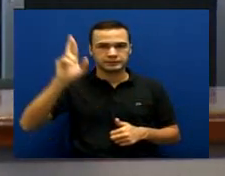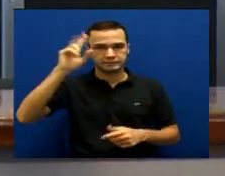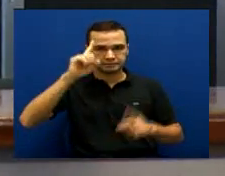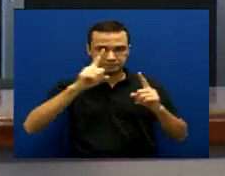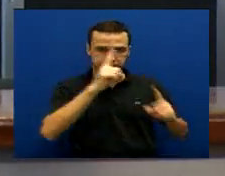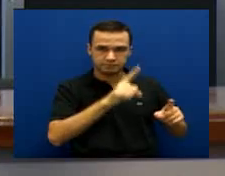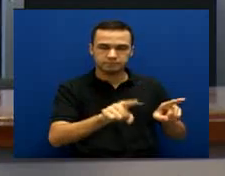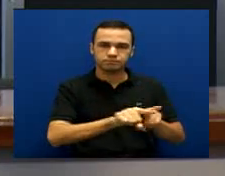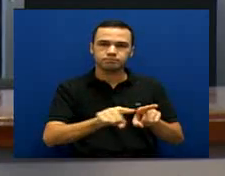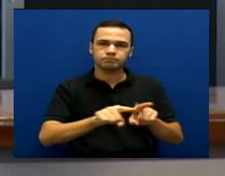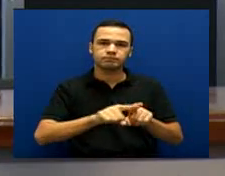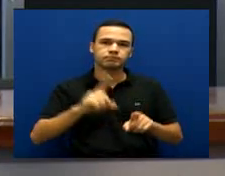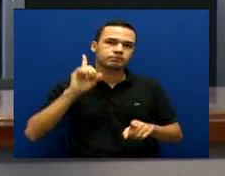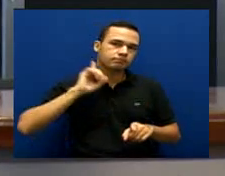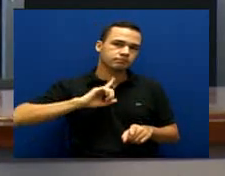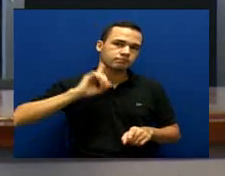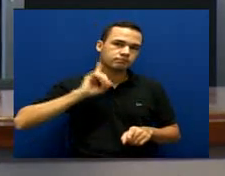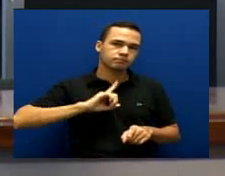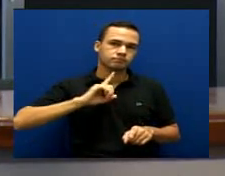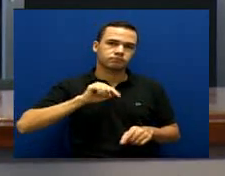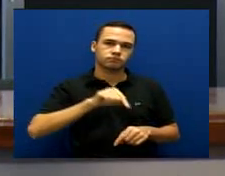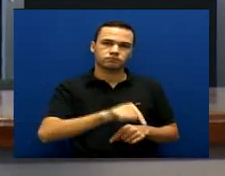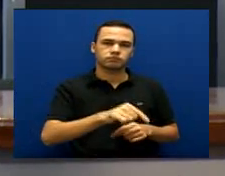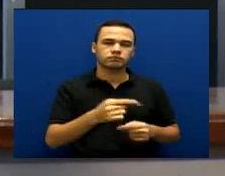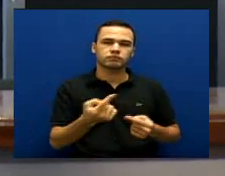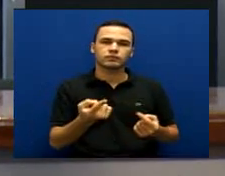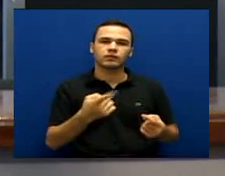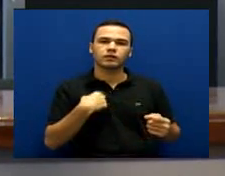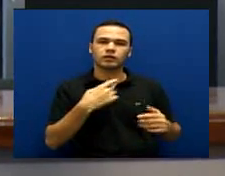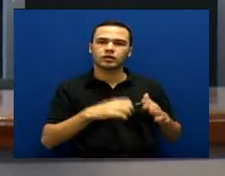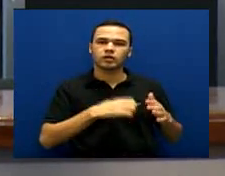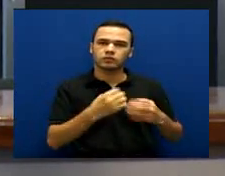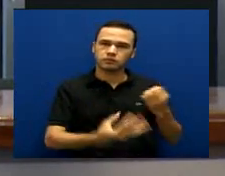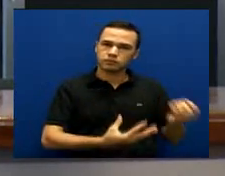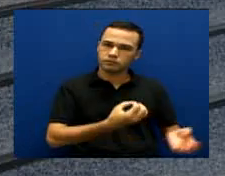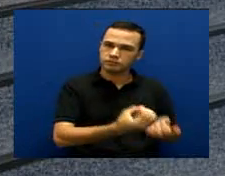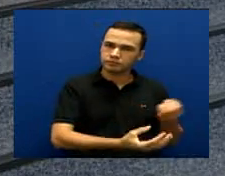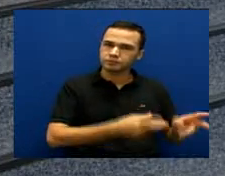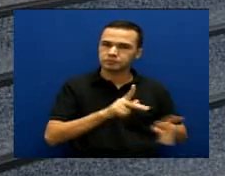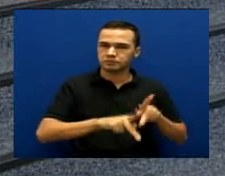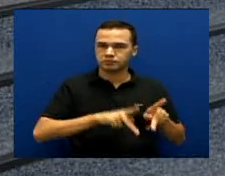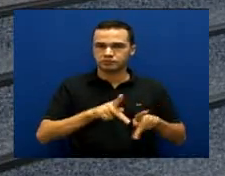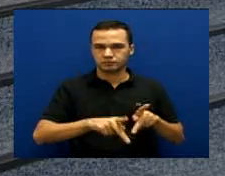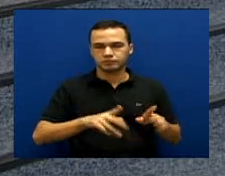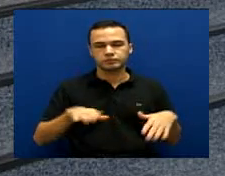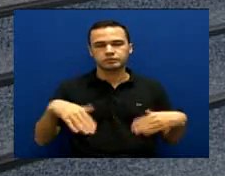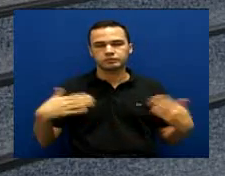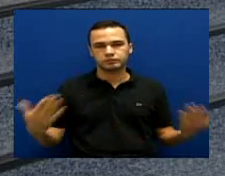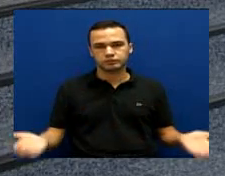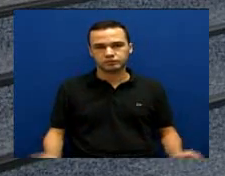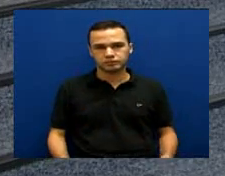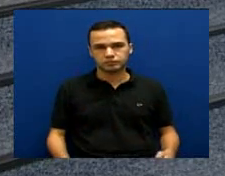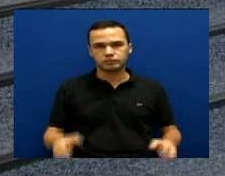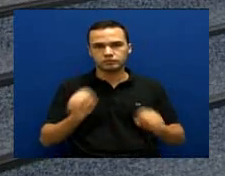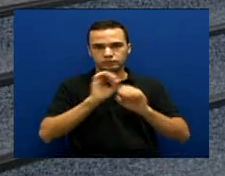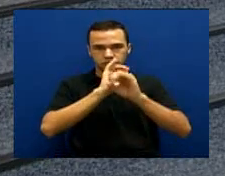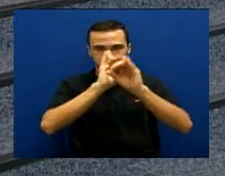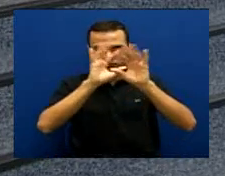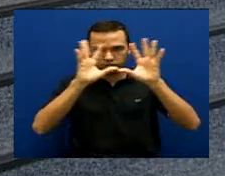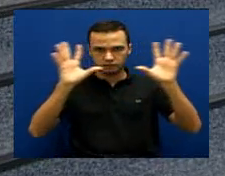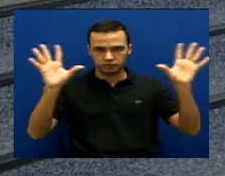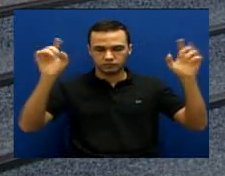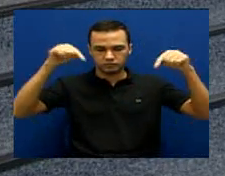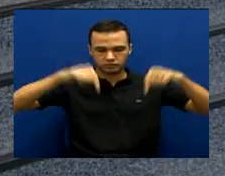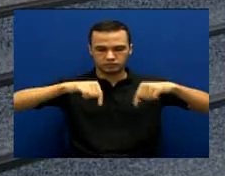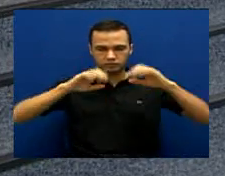de advogado de do fornecedor público então o que fique claro aqui para